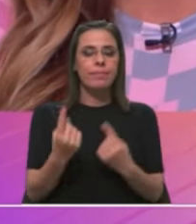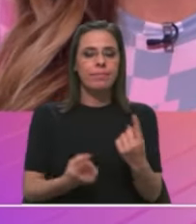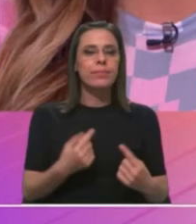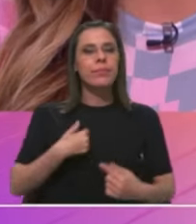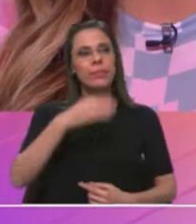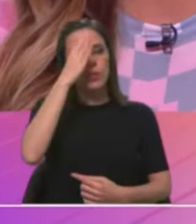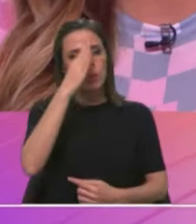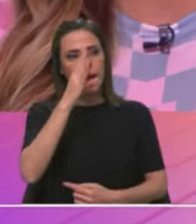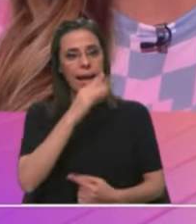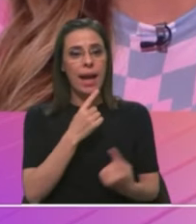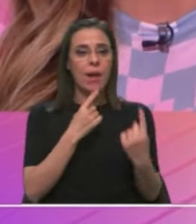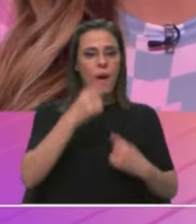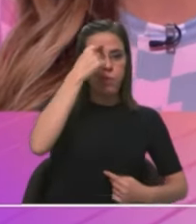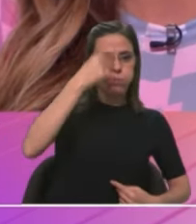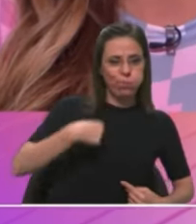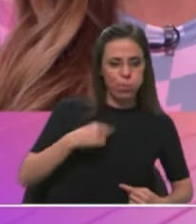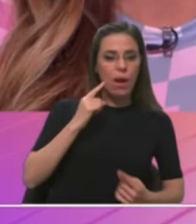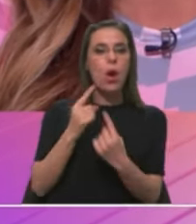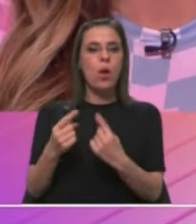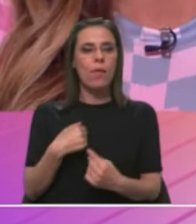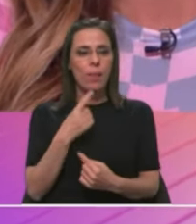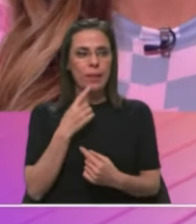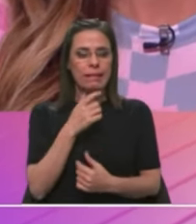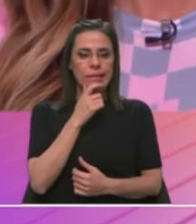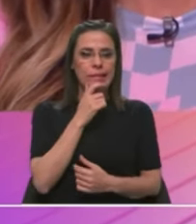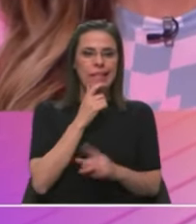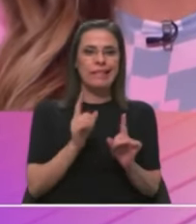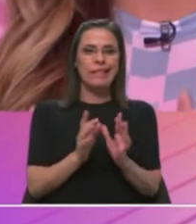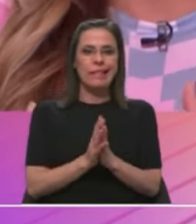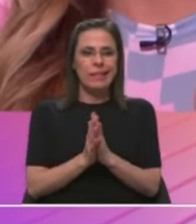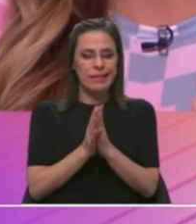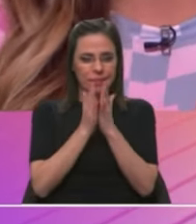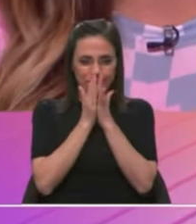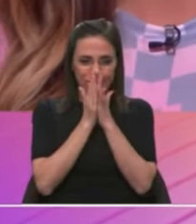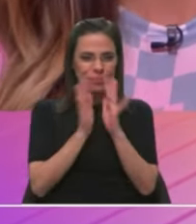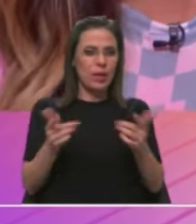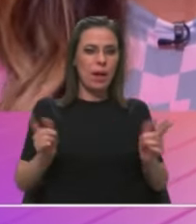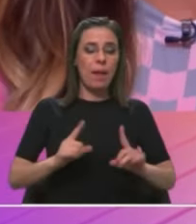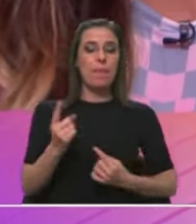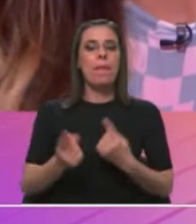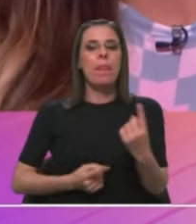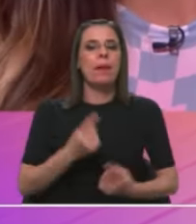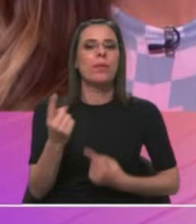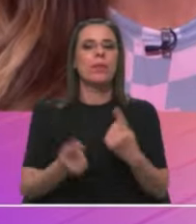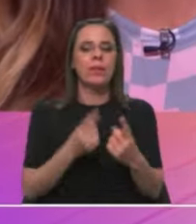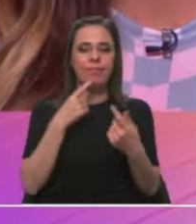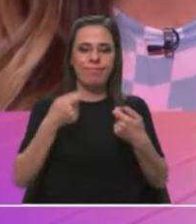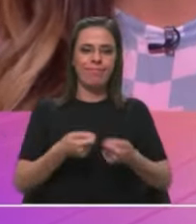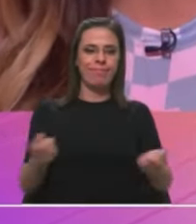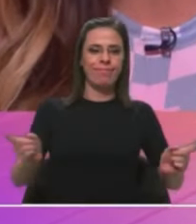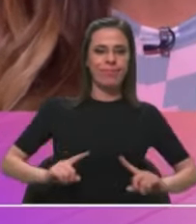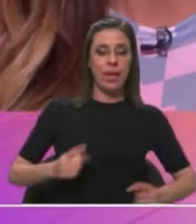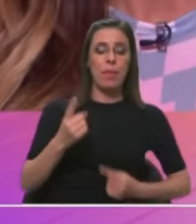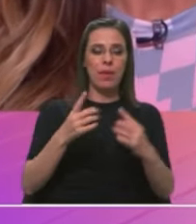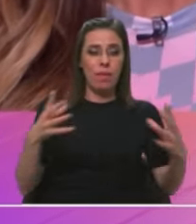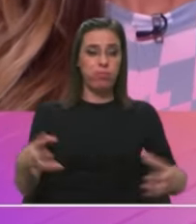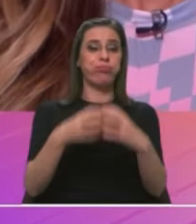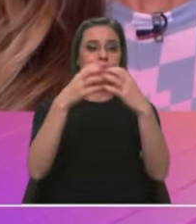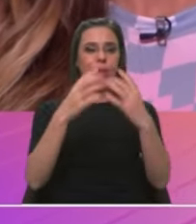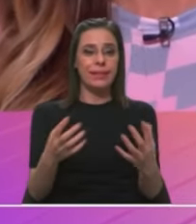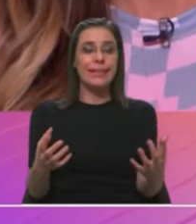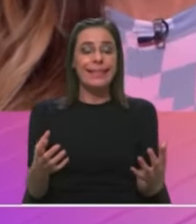eu já sei quem é o noivo ou já sei quem é a noiva e percebo ai AL e alguma coisa que